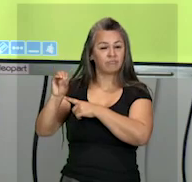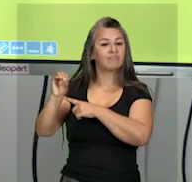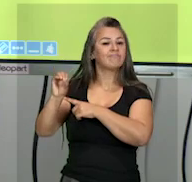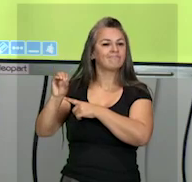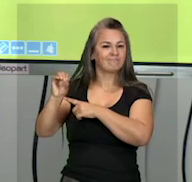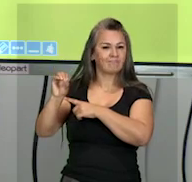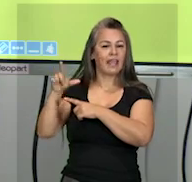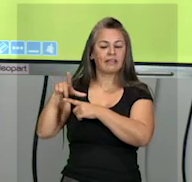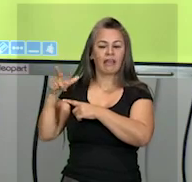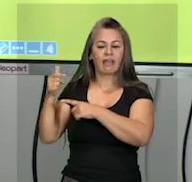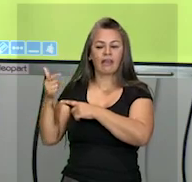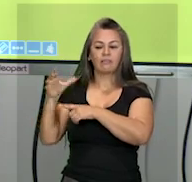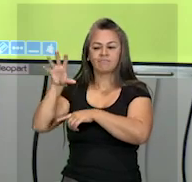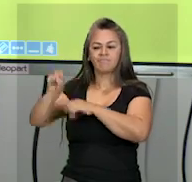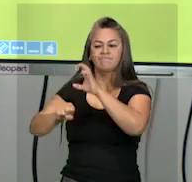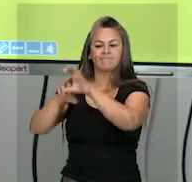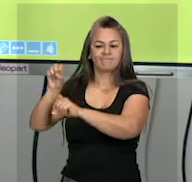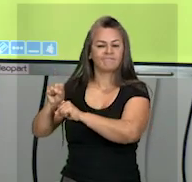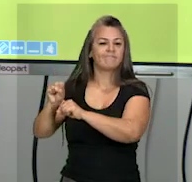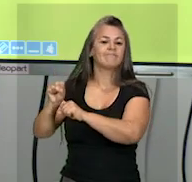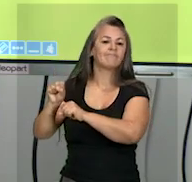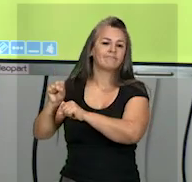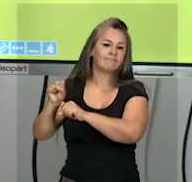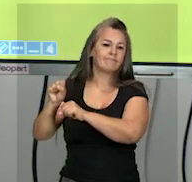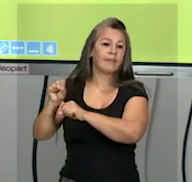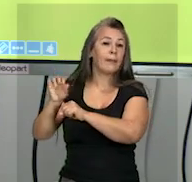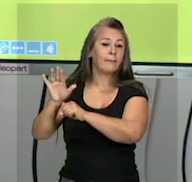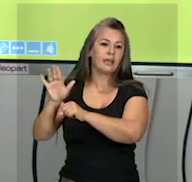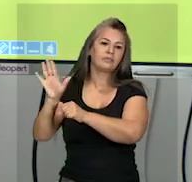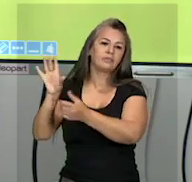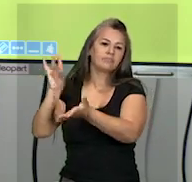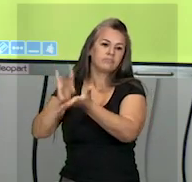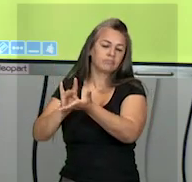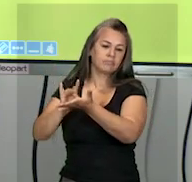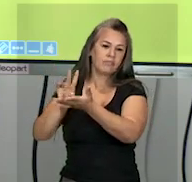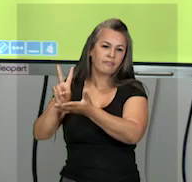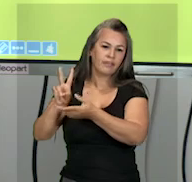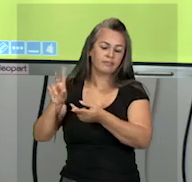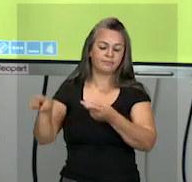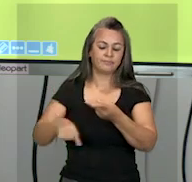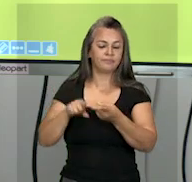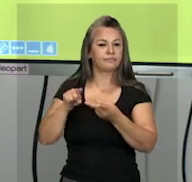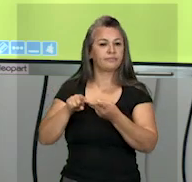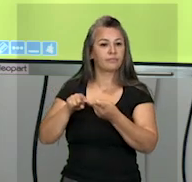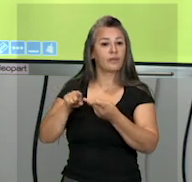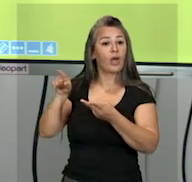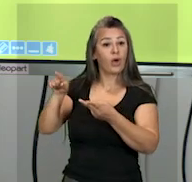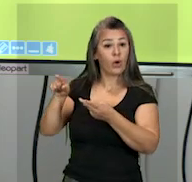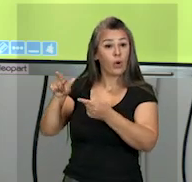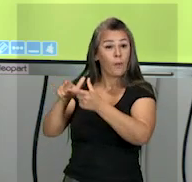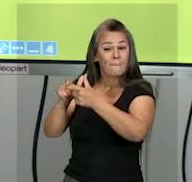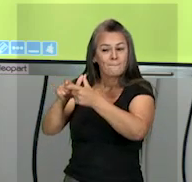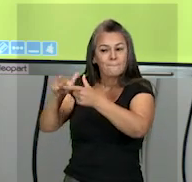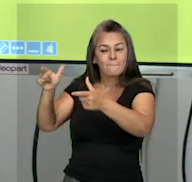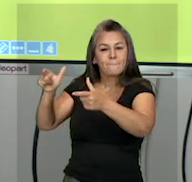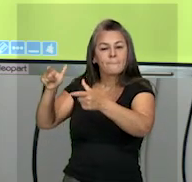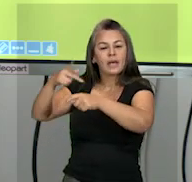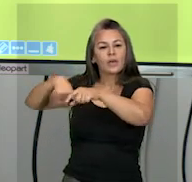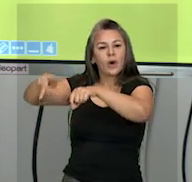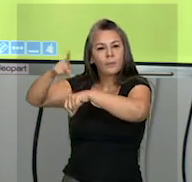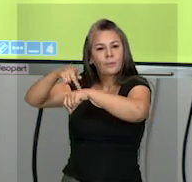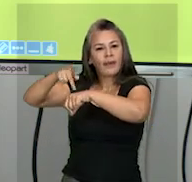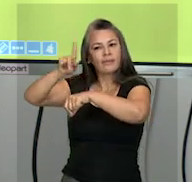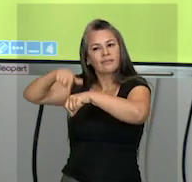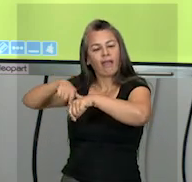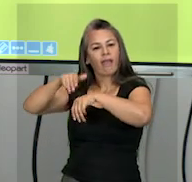também dominaram parte da Oceania, então vamos considerar como verdadeira. O maior país da Oceania é a Austrália, que por isso é chamada de